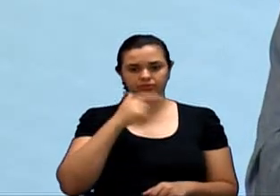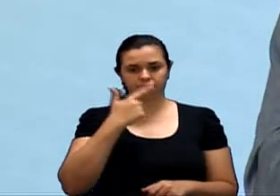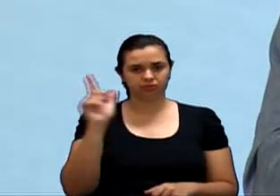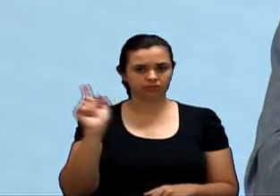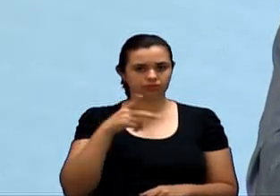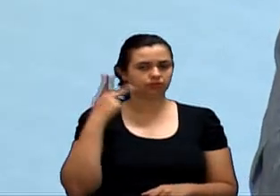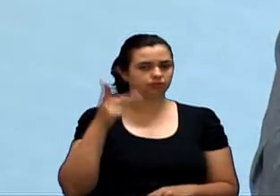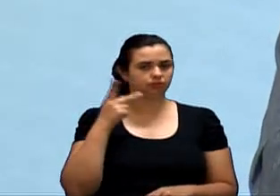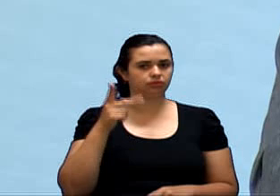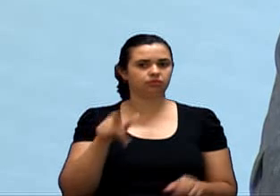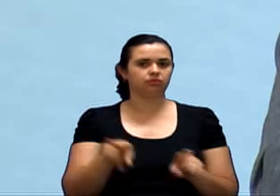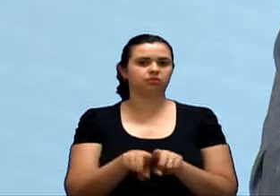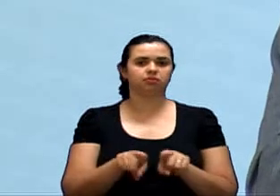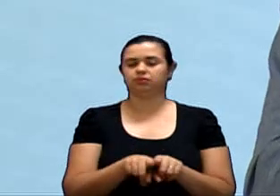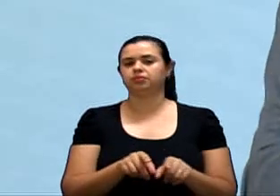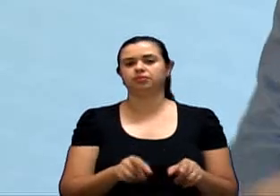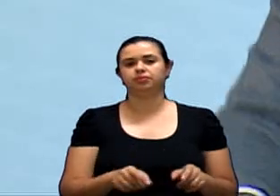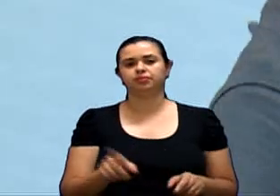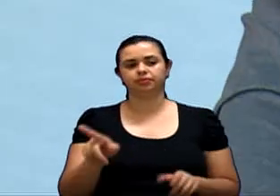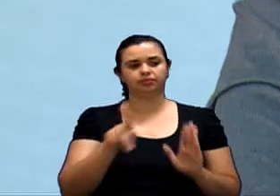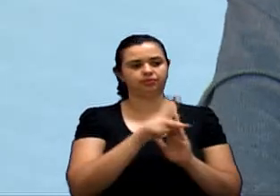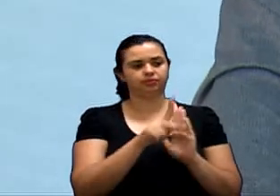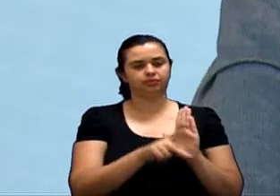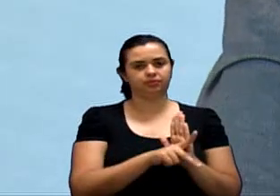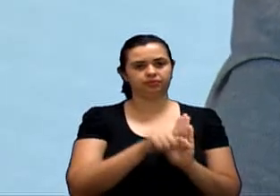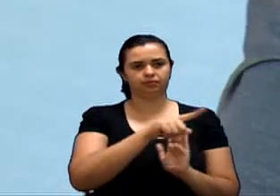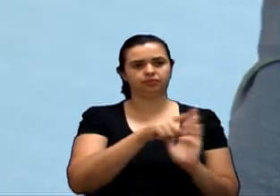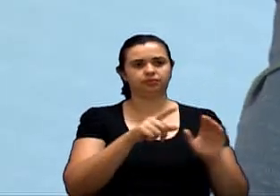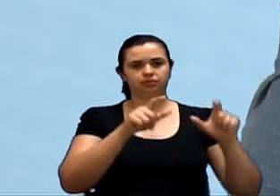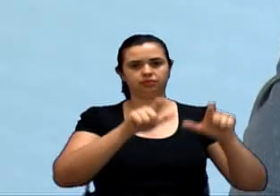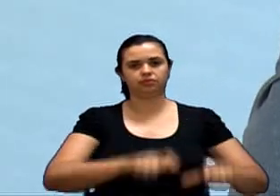que nasceu ali no bairro Herbert de Souza,